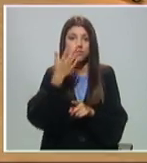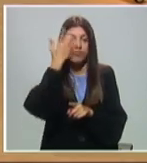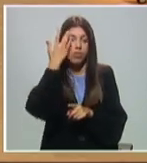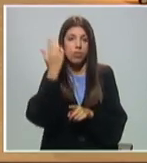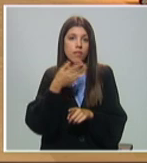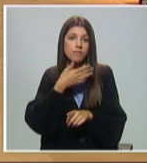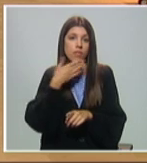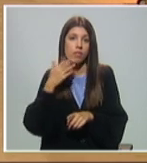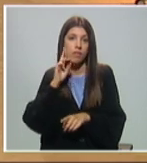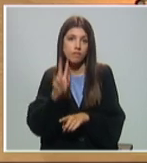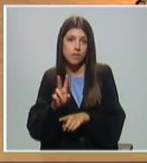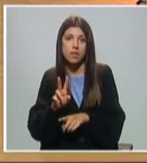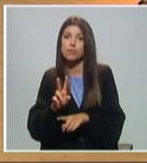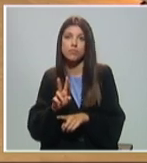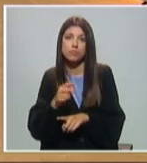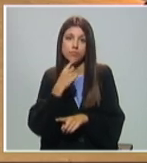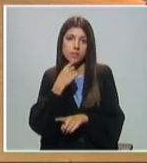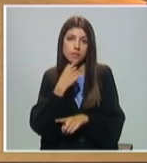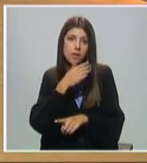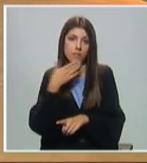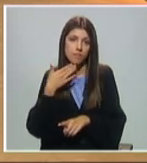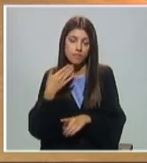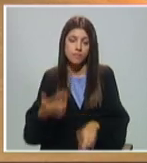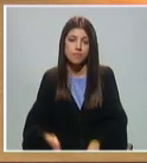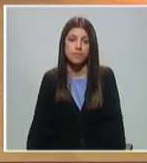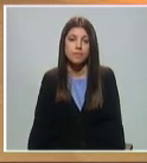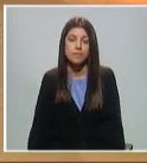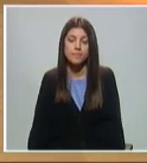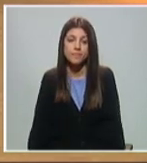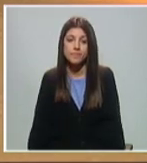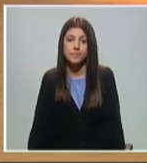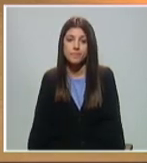tanto as tabelas como o gráfico, depois para quem lê os resultados.